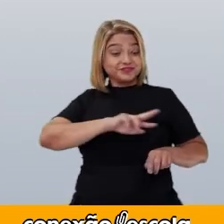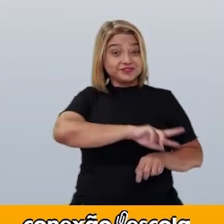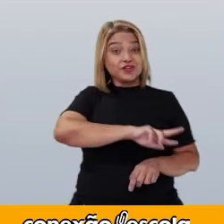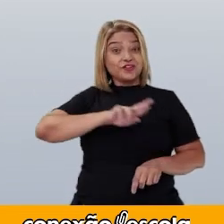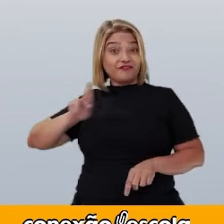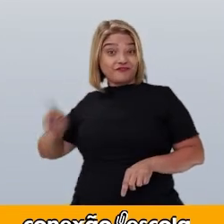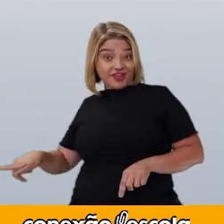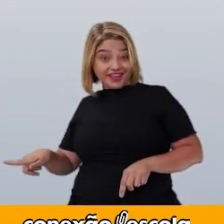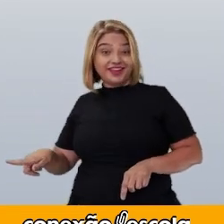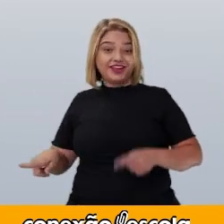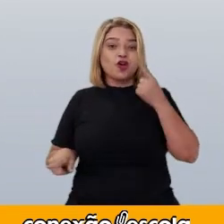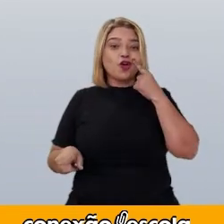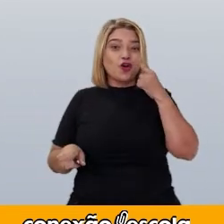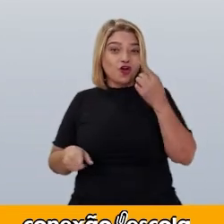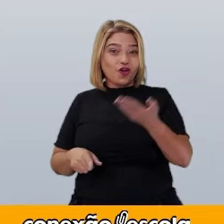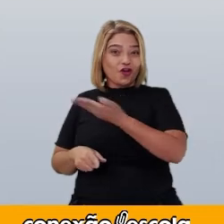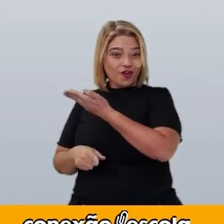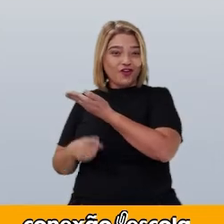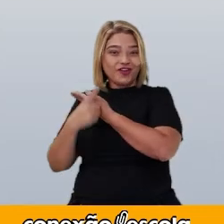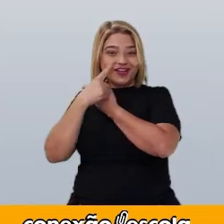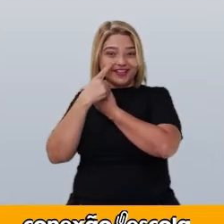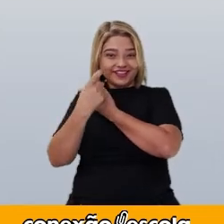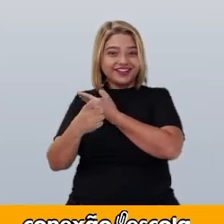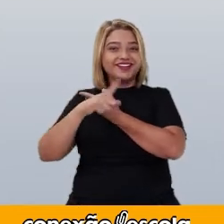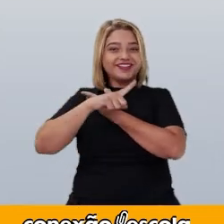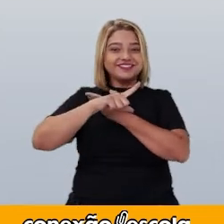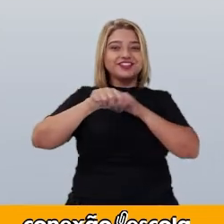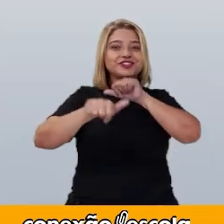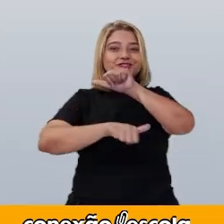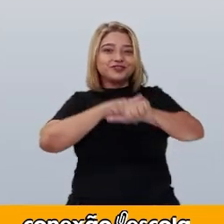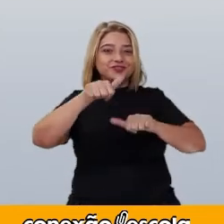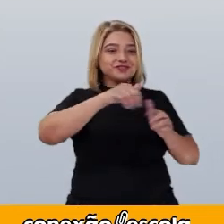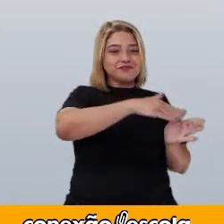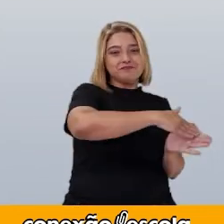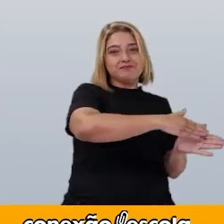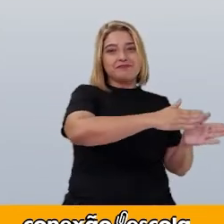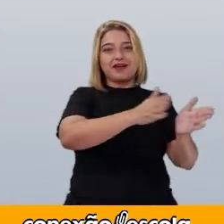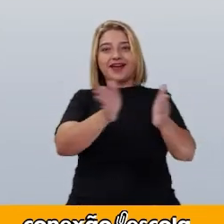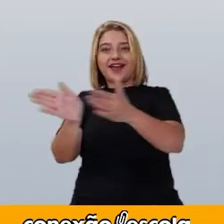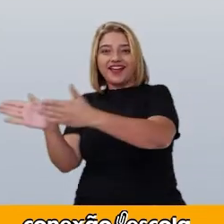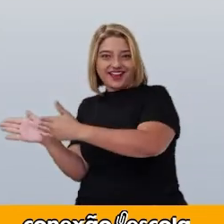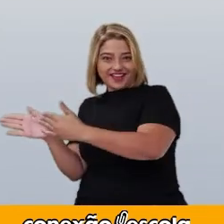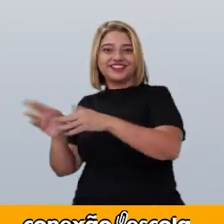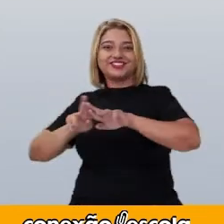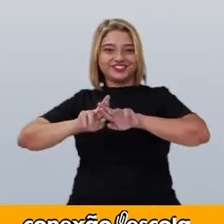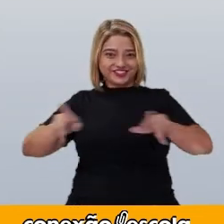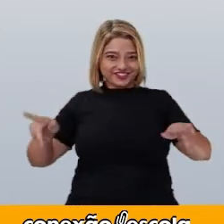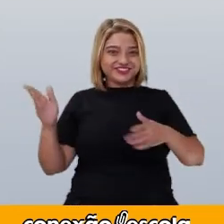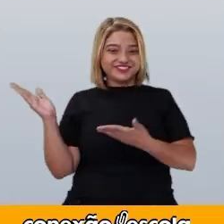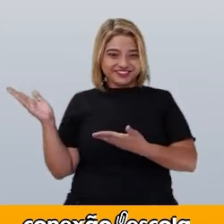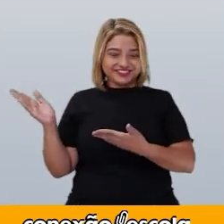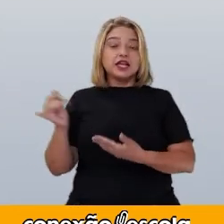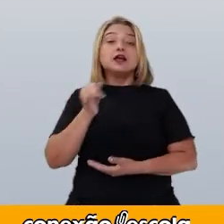Virou 180, ficou ao contrário. Já quando eu viro